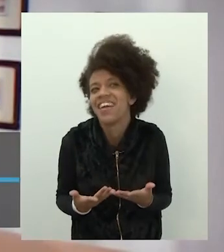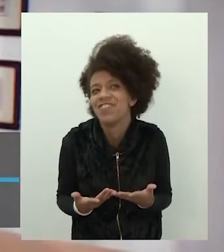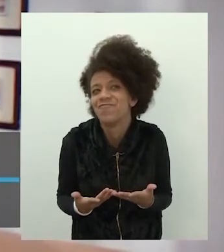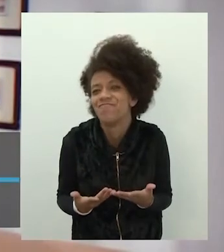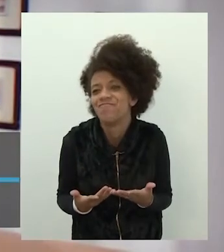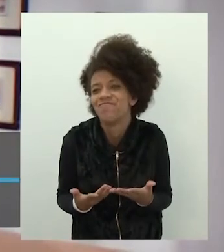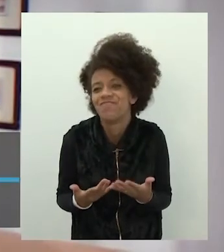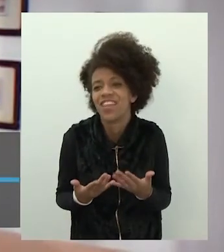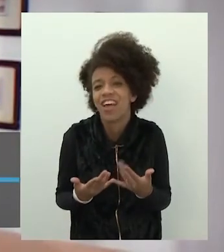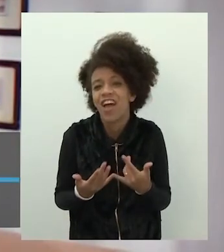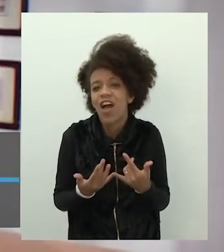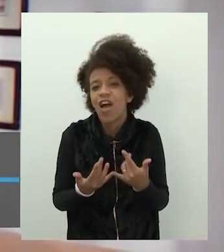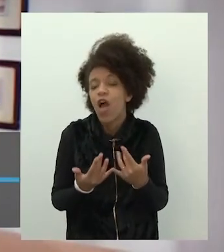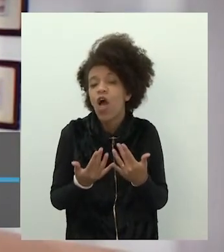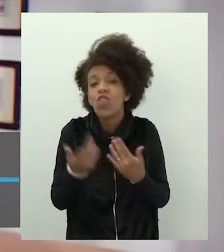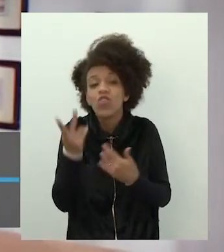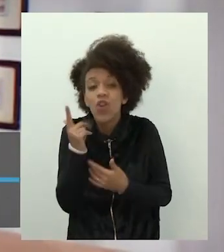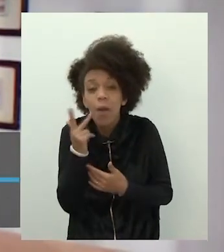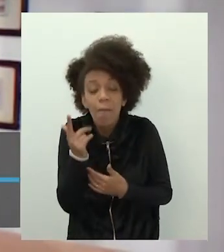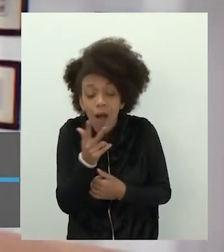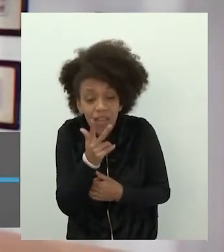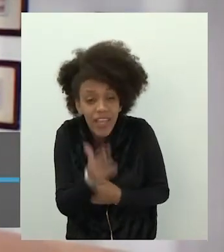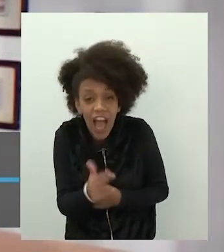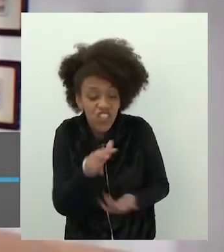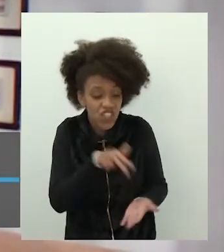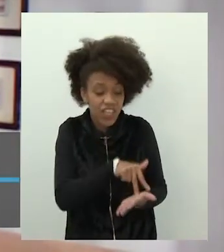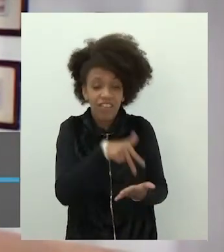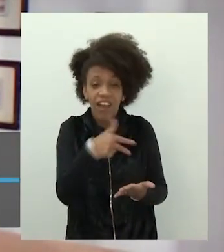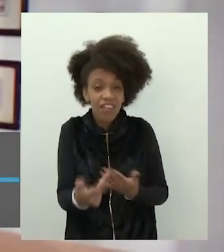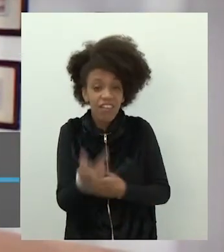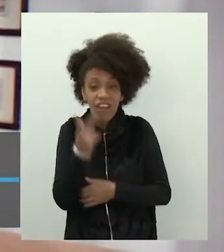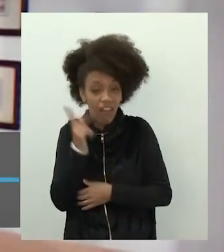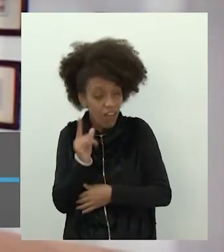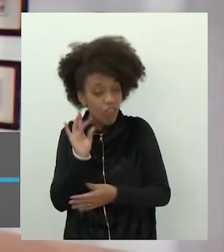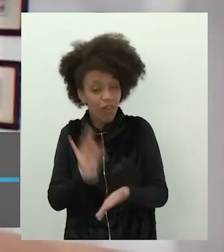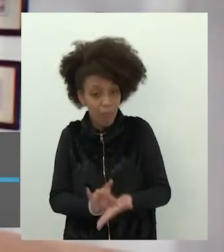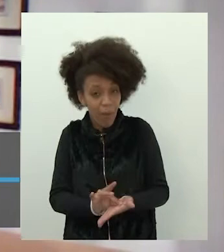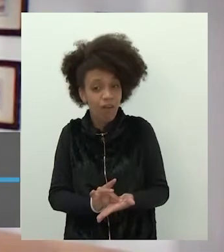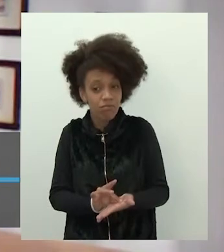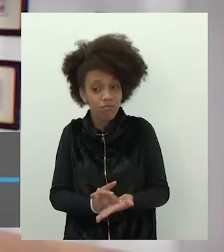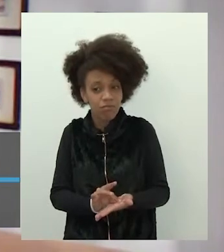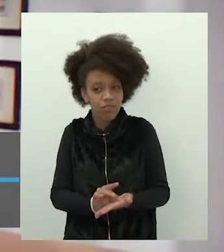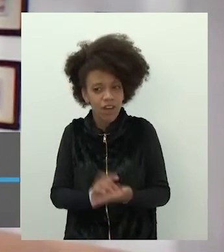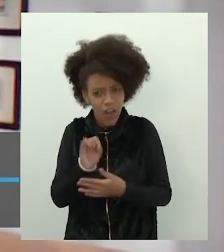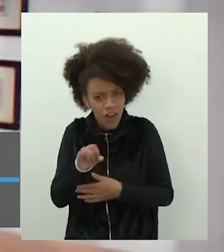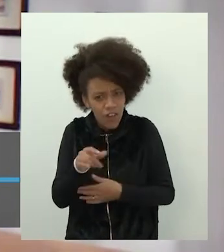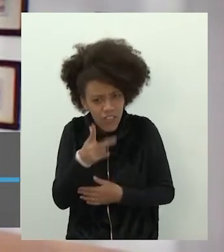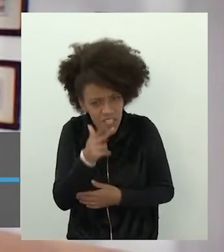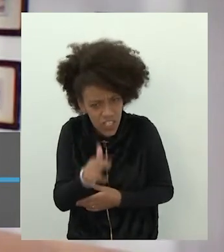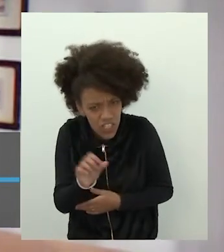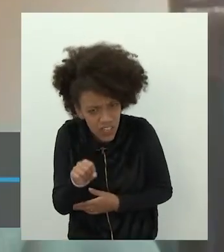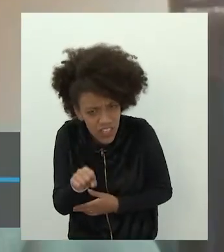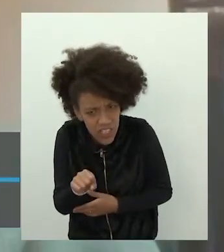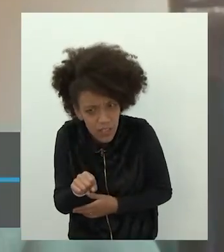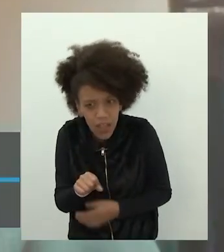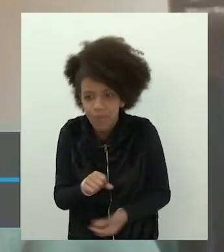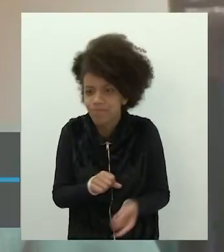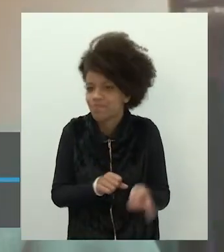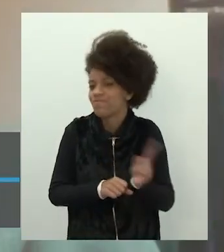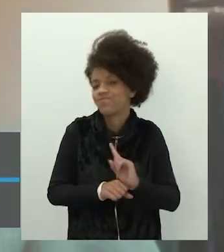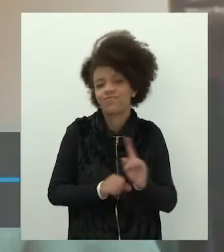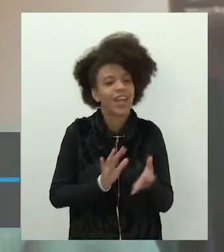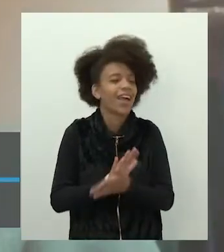é muito comum que a gente ache que cair é mesmo normal. Você achava que era, Carmen? Nada